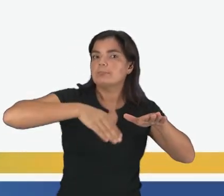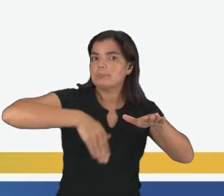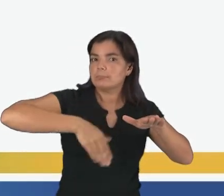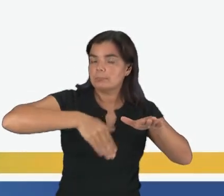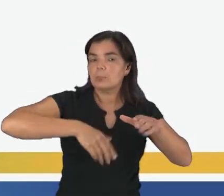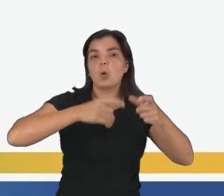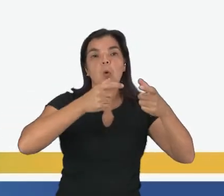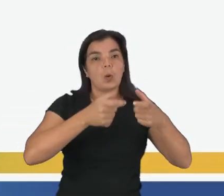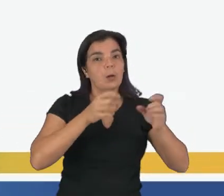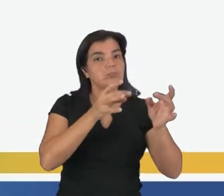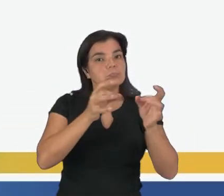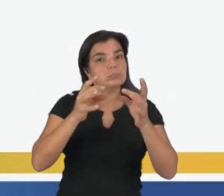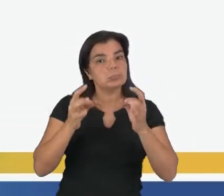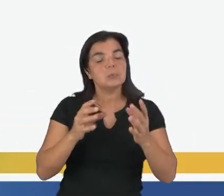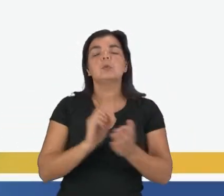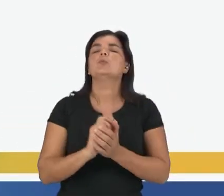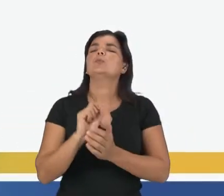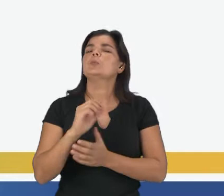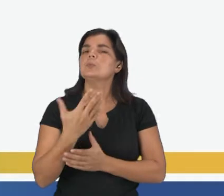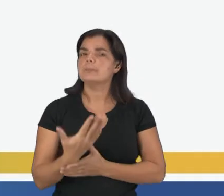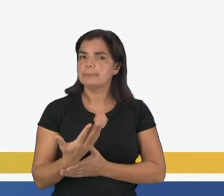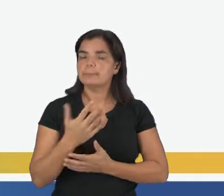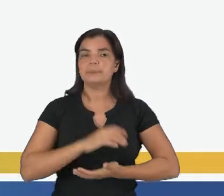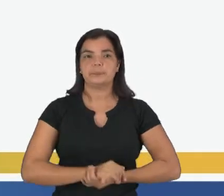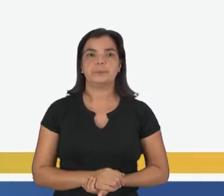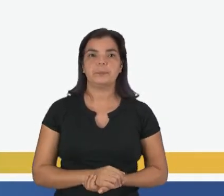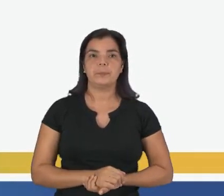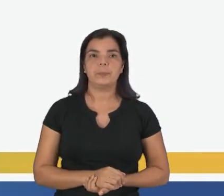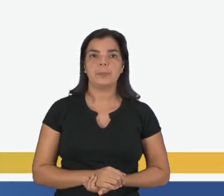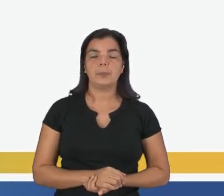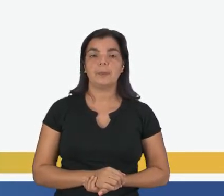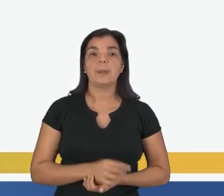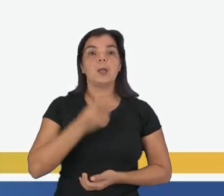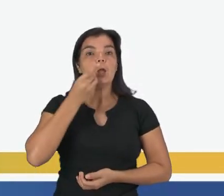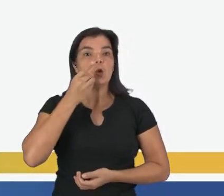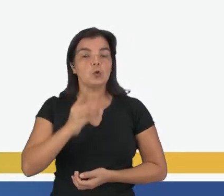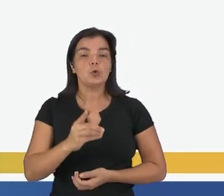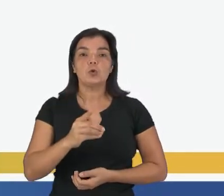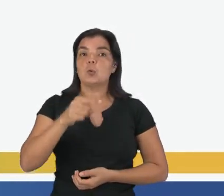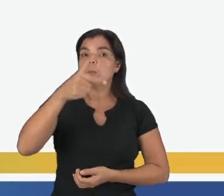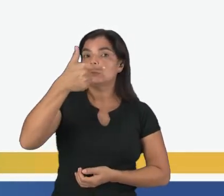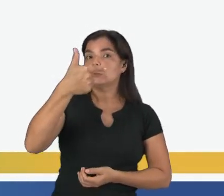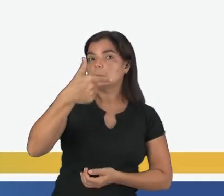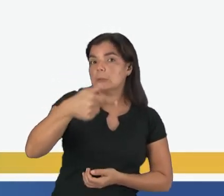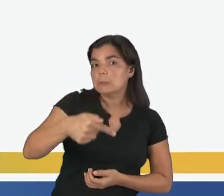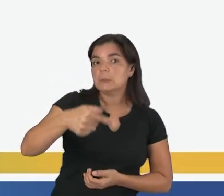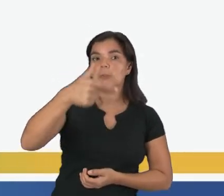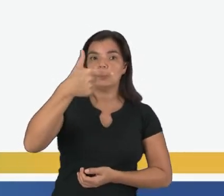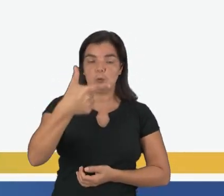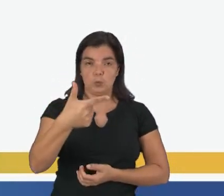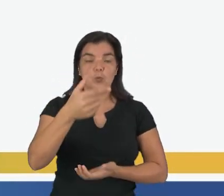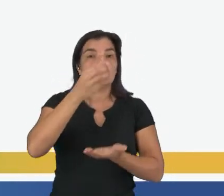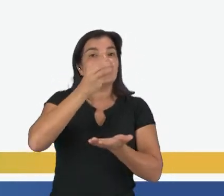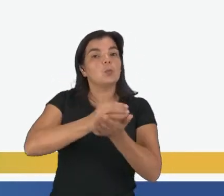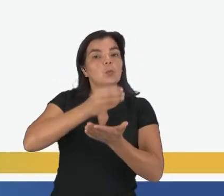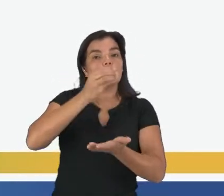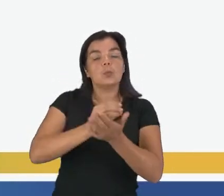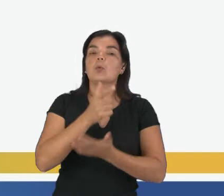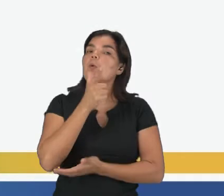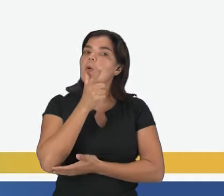que aconteceu? Qual é aí a situação? Em um dia ele vendeu 72 copos de